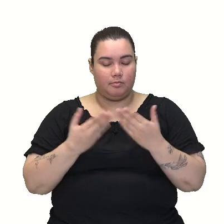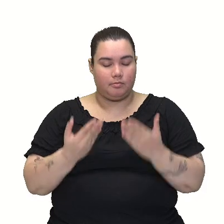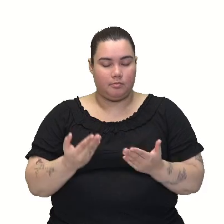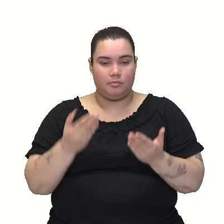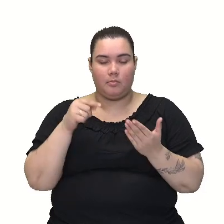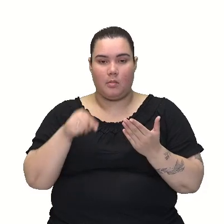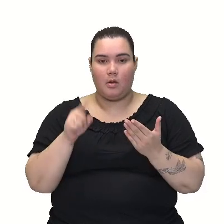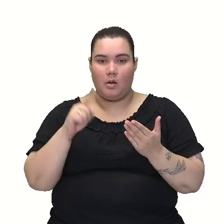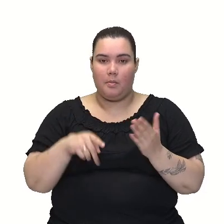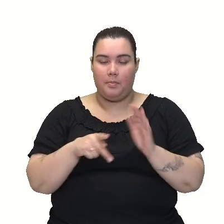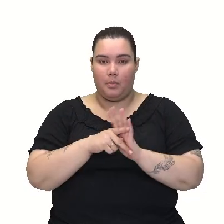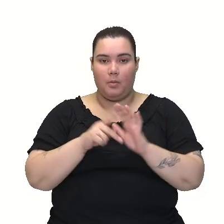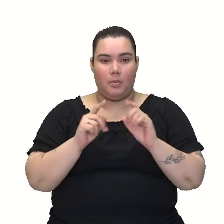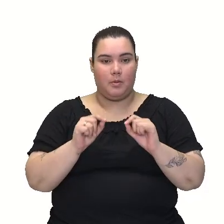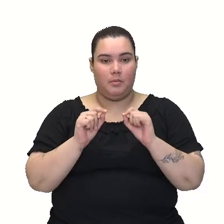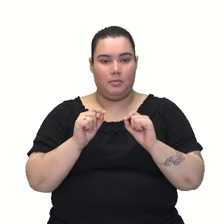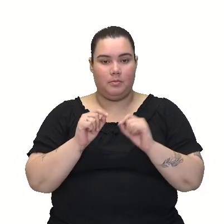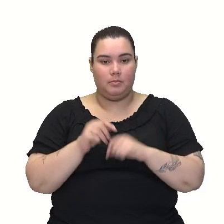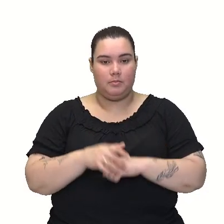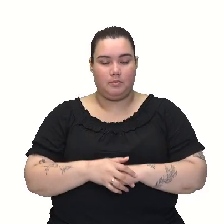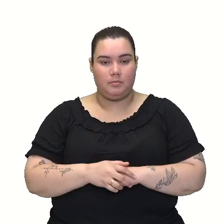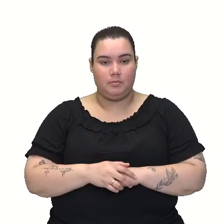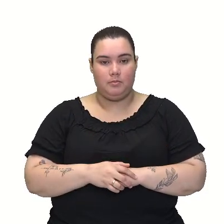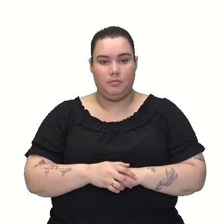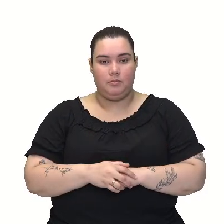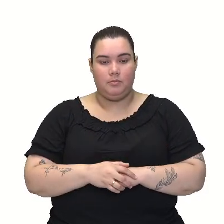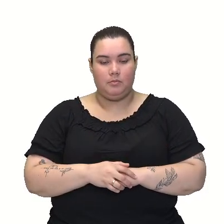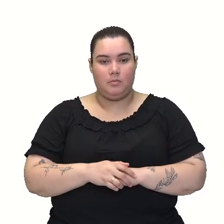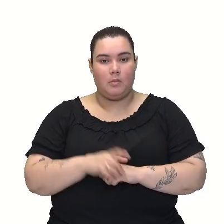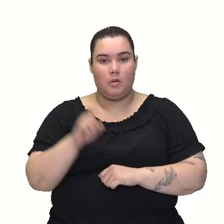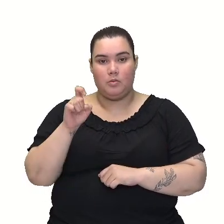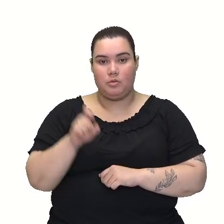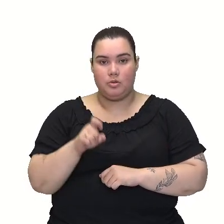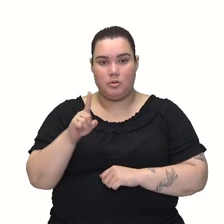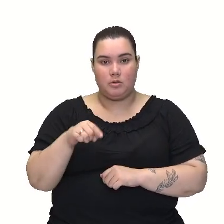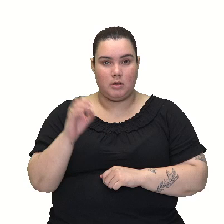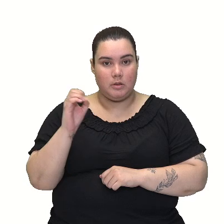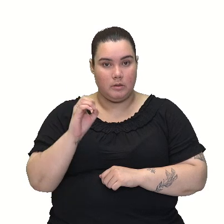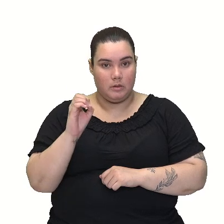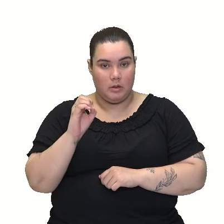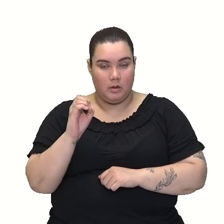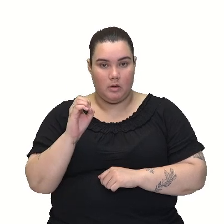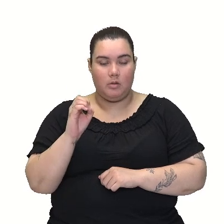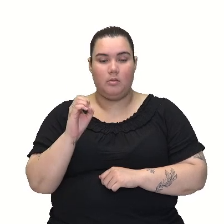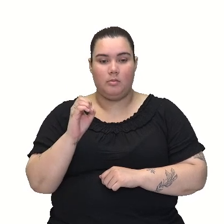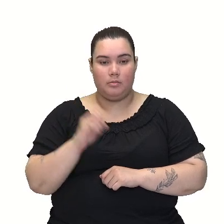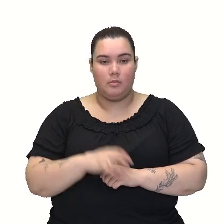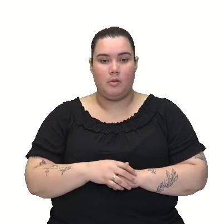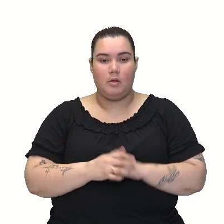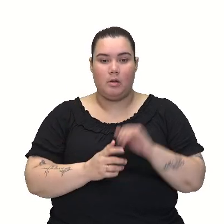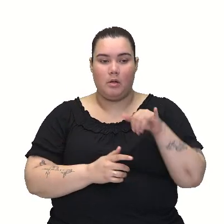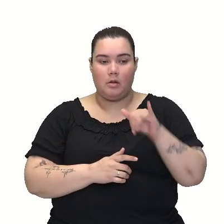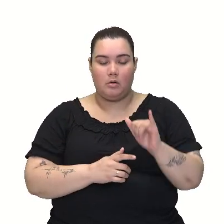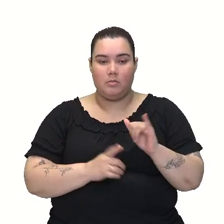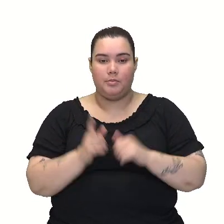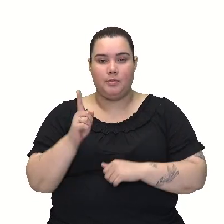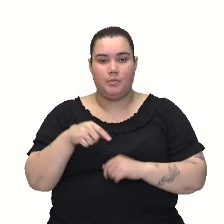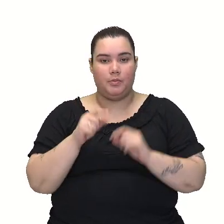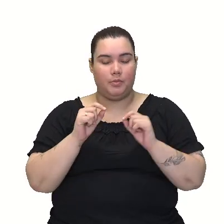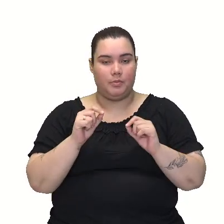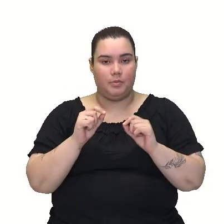aqui, quando x for igual a 0, perdão, o valor de y vai ser igual